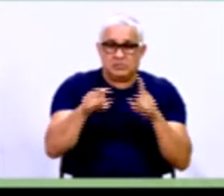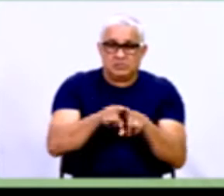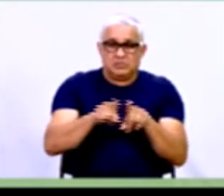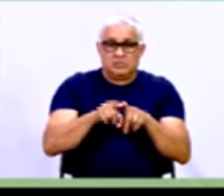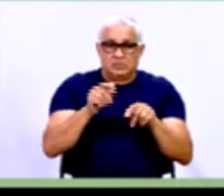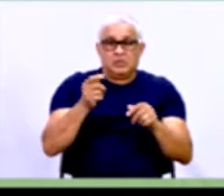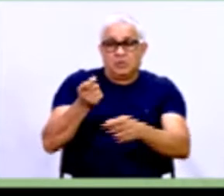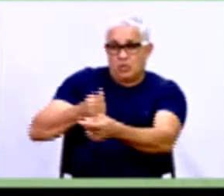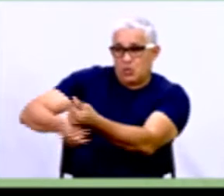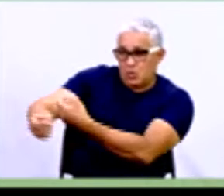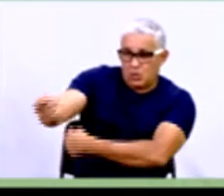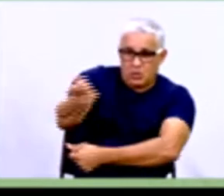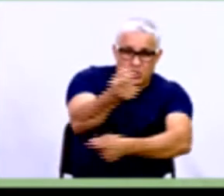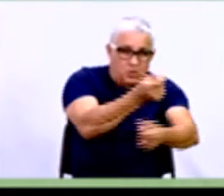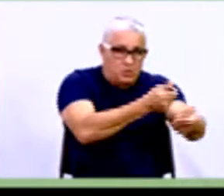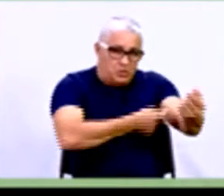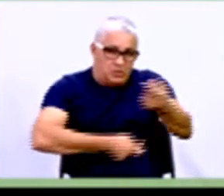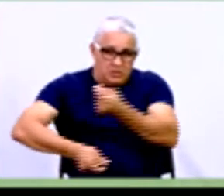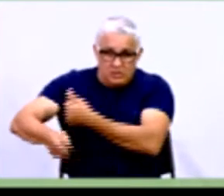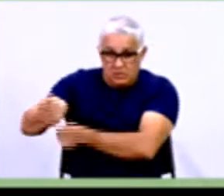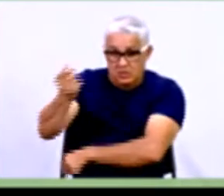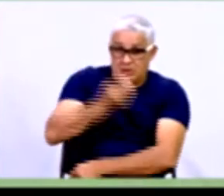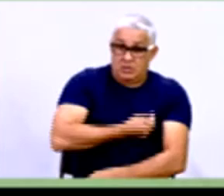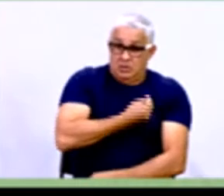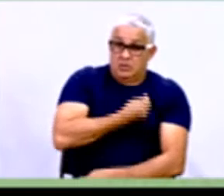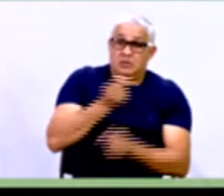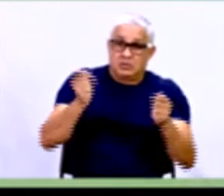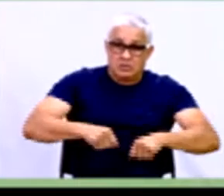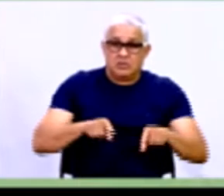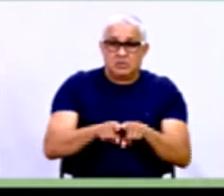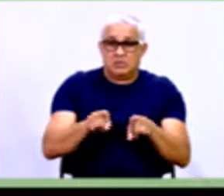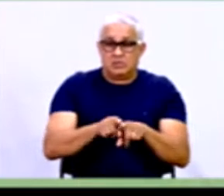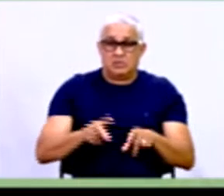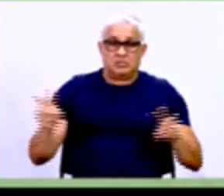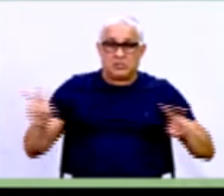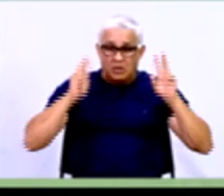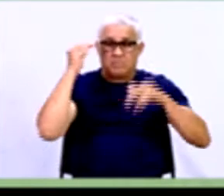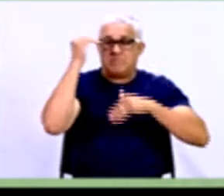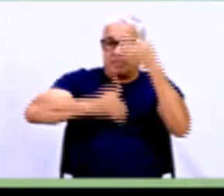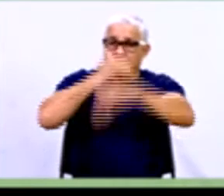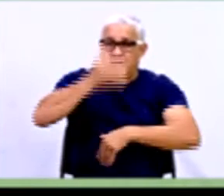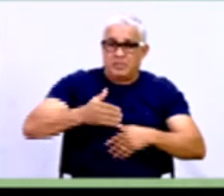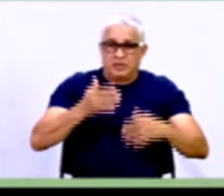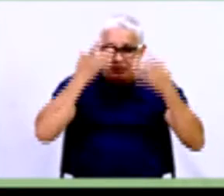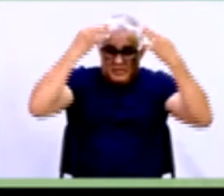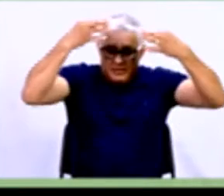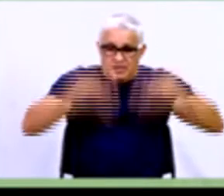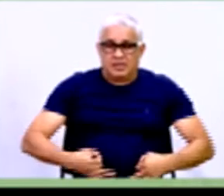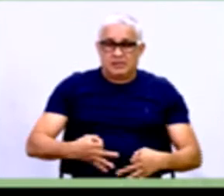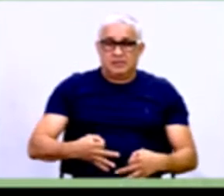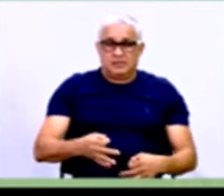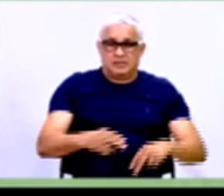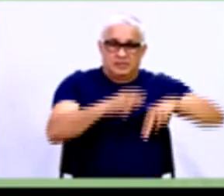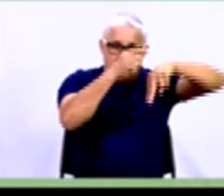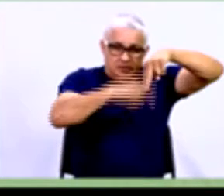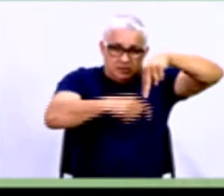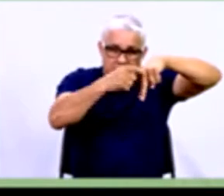capital aos trabalhadores, garantindo sua sobrevivência, e produz valores imensuráveis à dignidade humana.